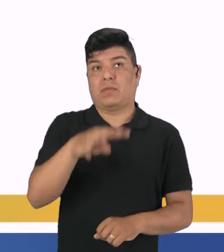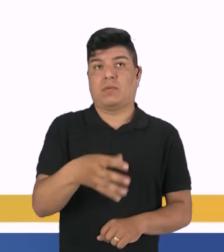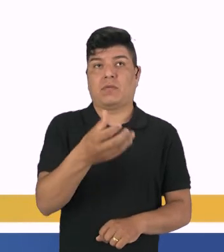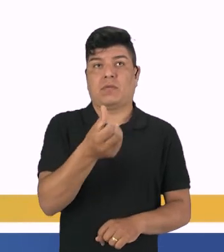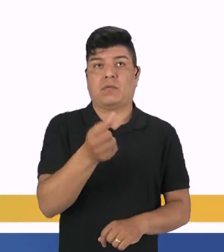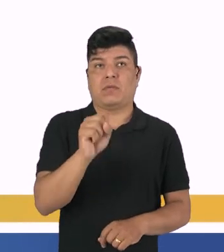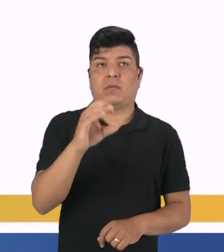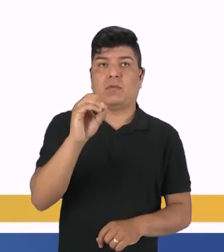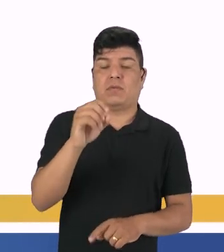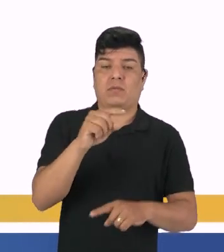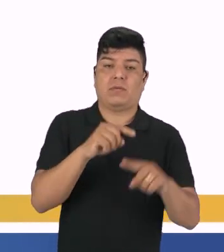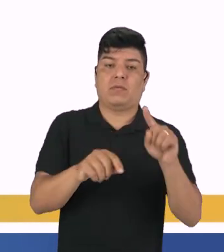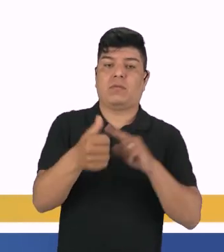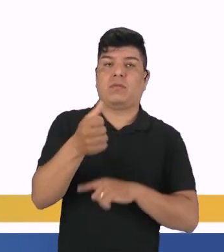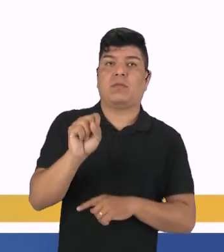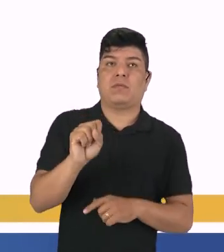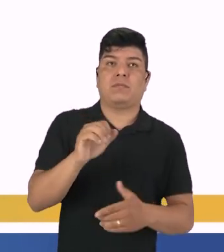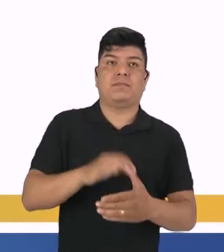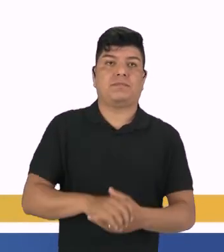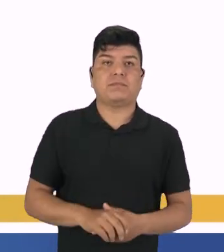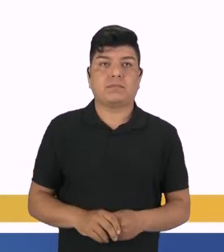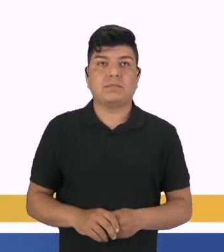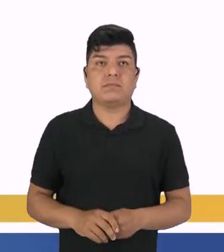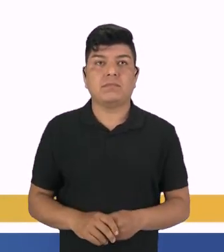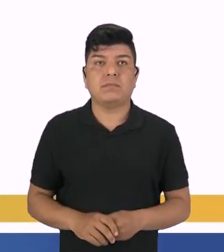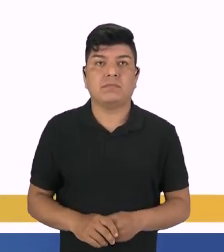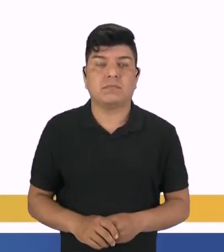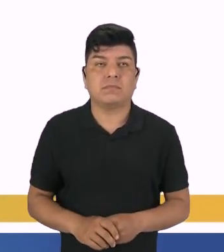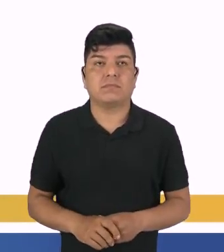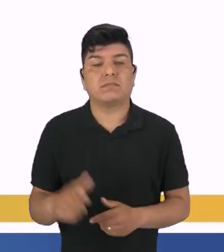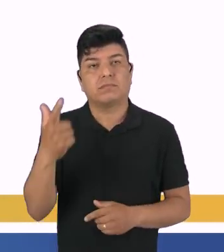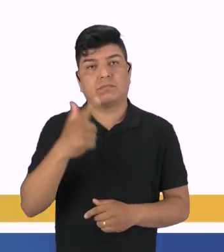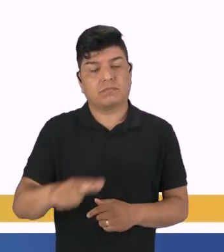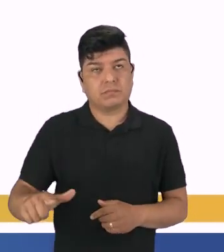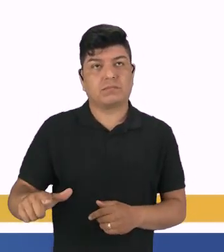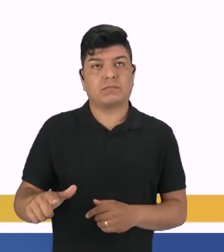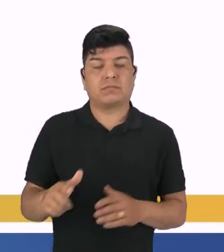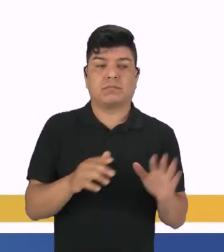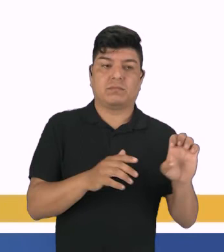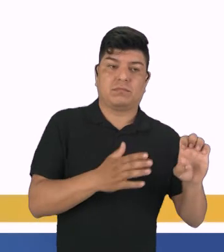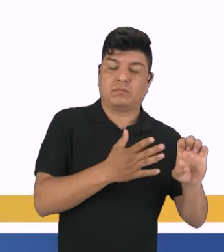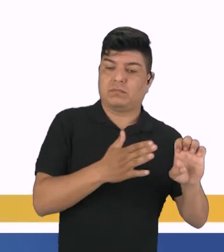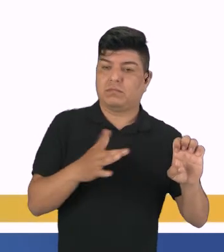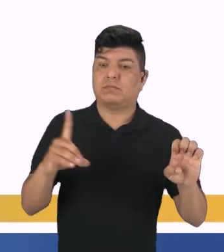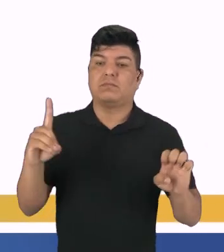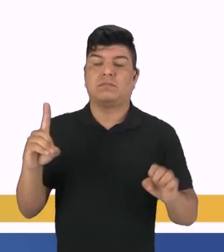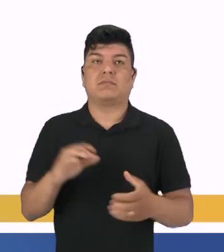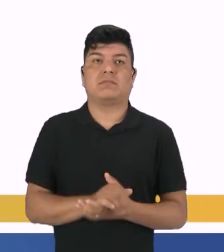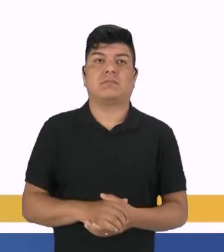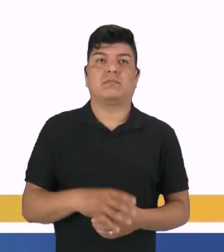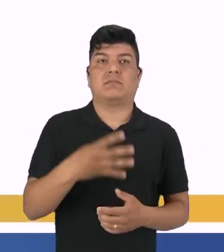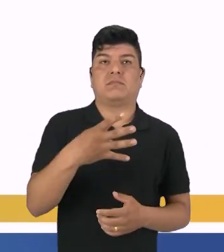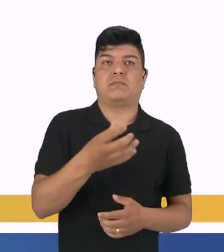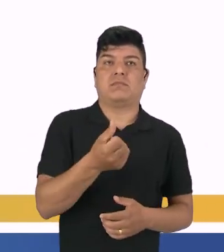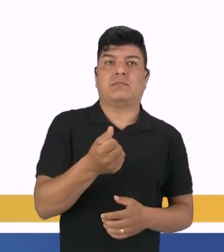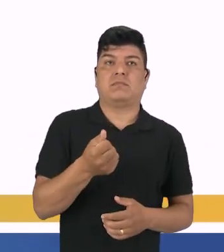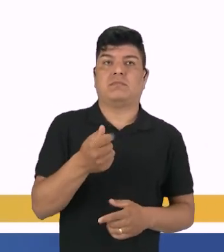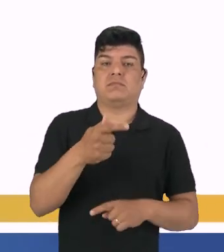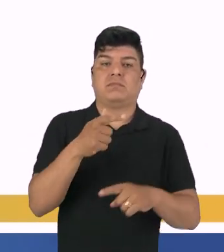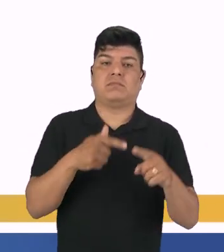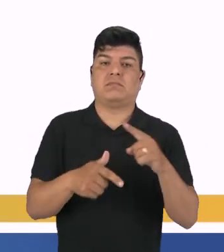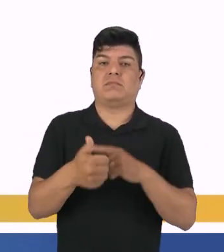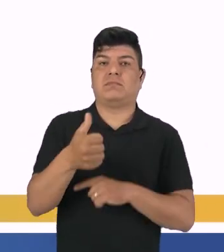4.680 por 18, ok? Então, novamente, da esquerda para a direita, 46 para 18 dá 2. Por